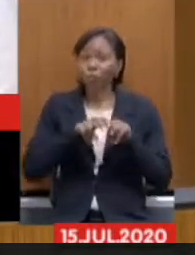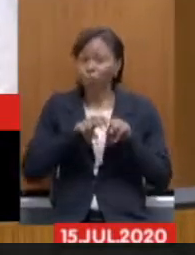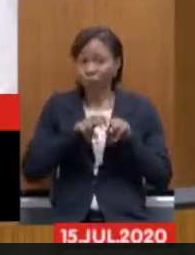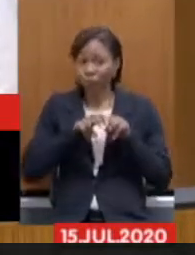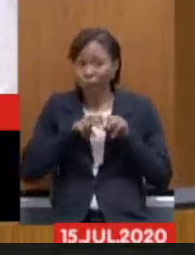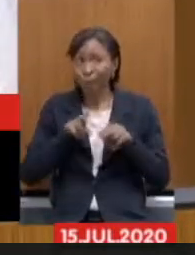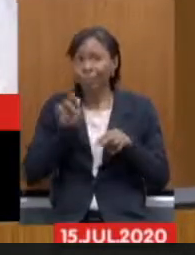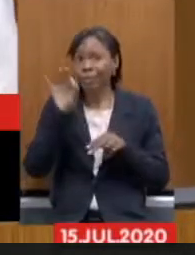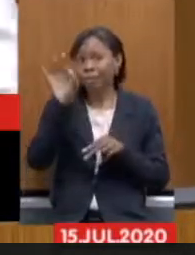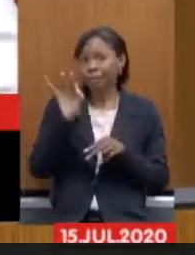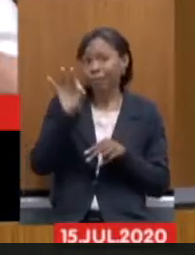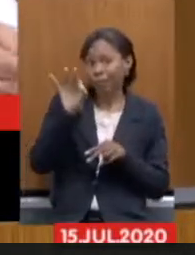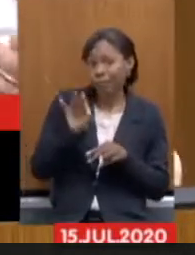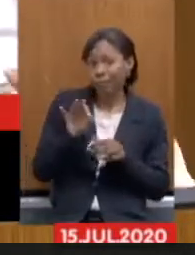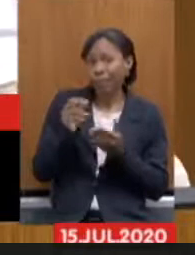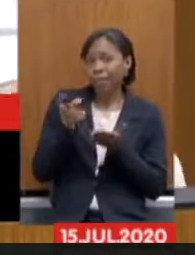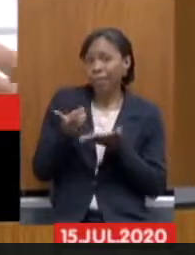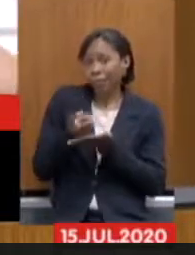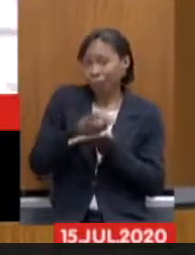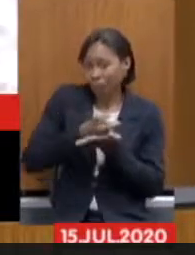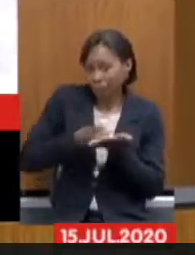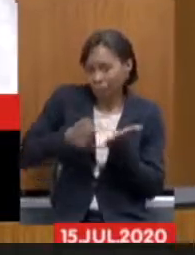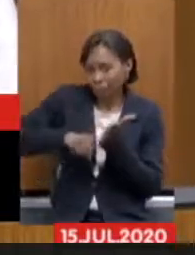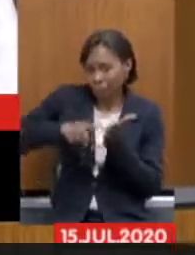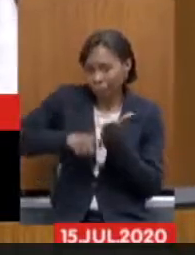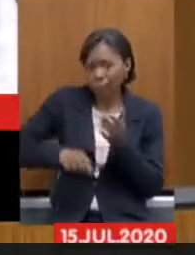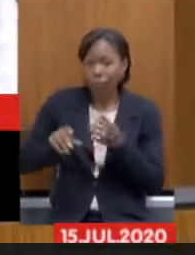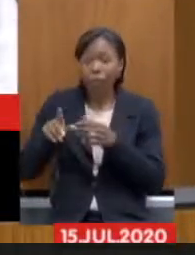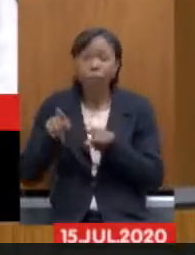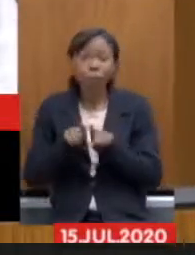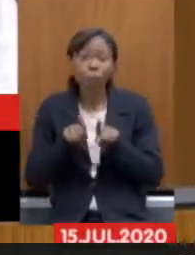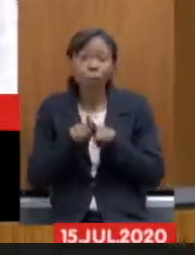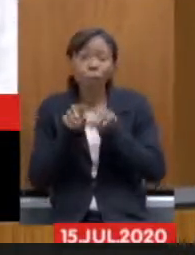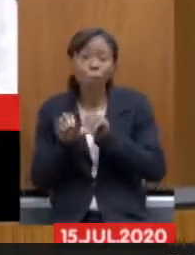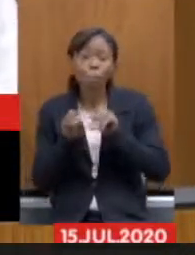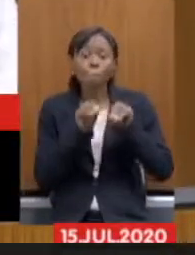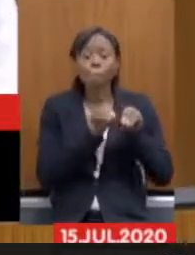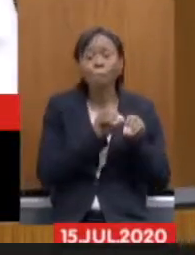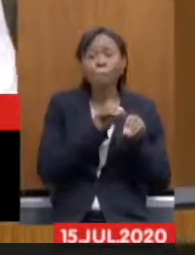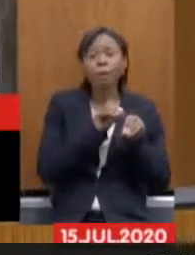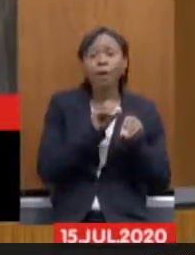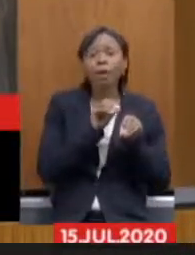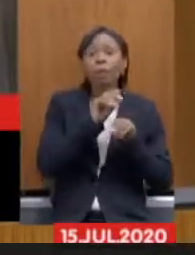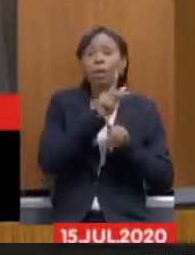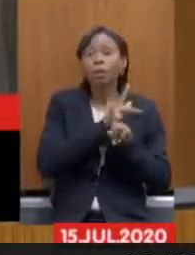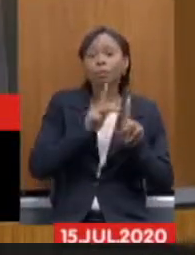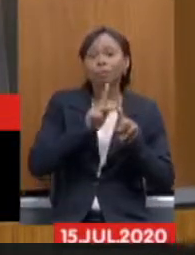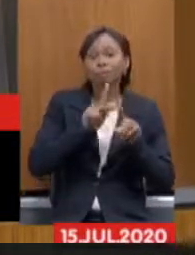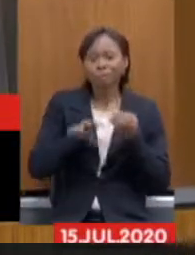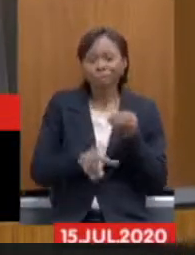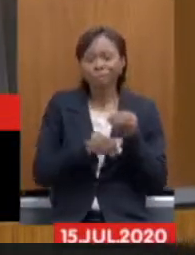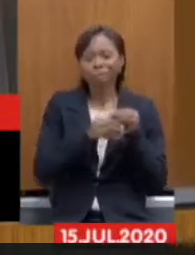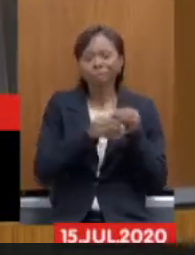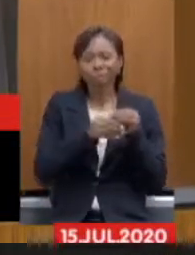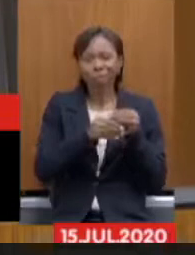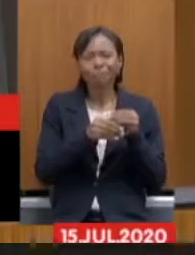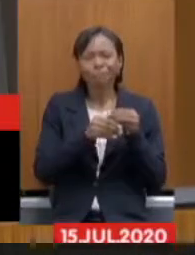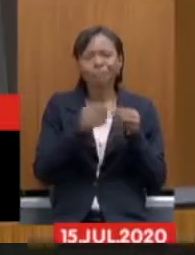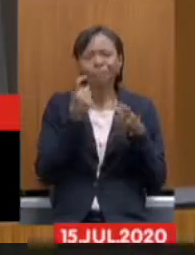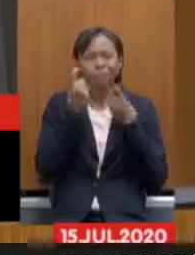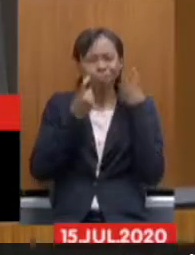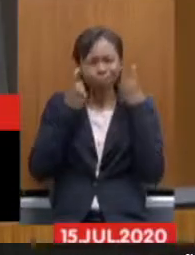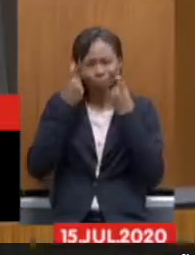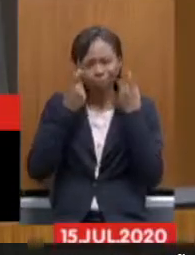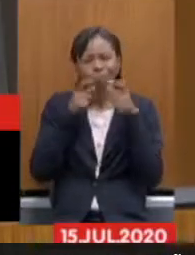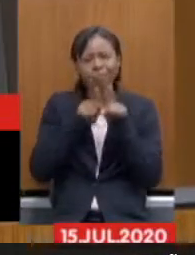é a questão da migração para previdência complementar né é uma questão pelo se